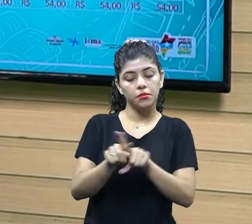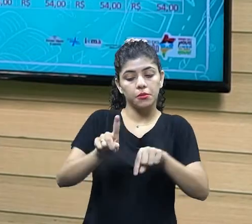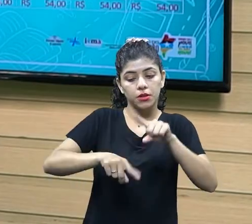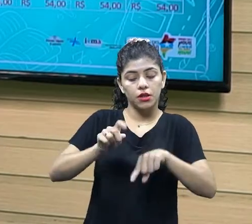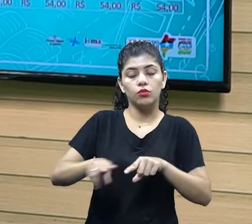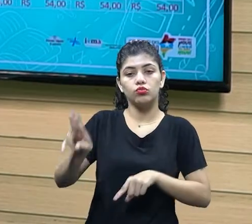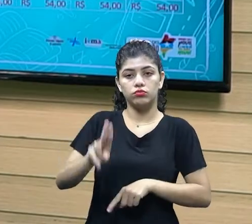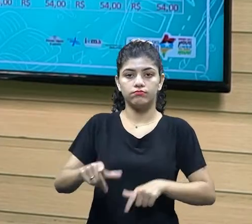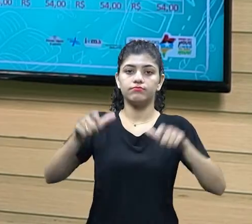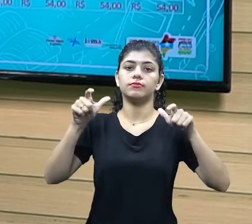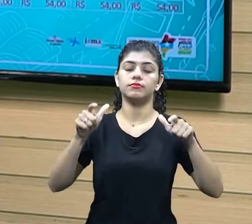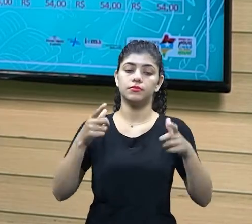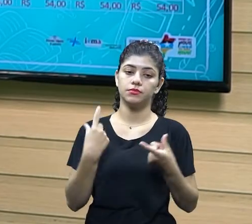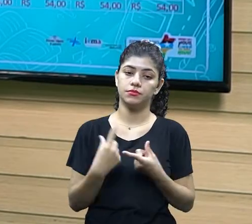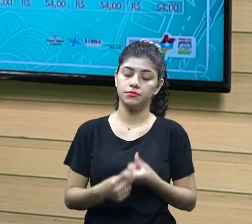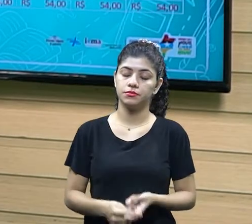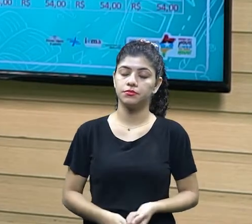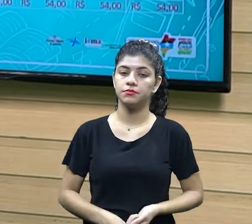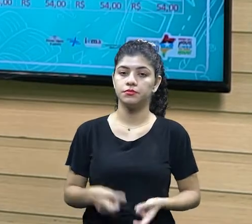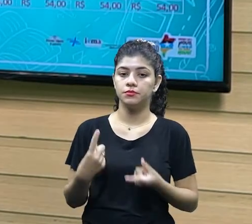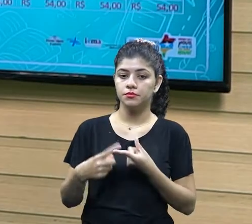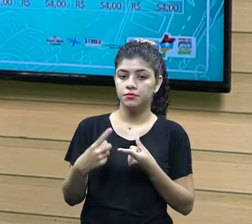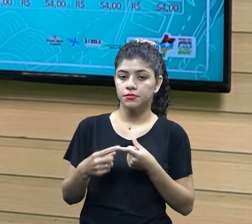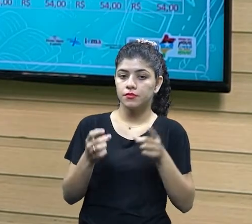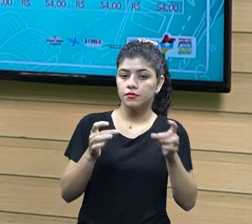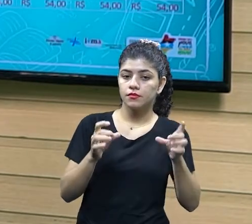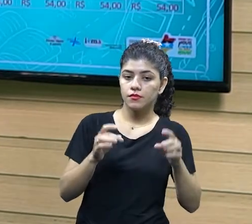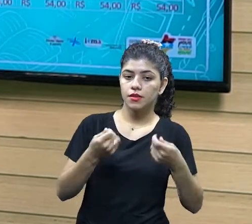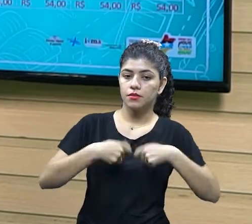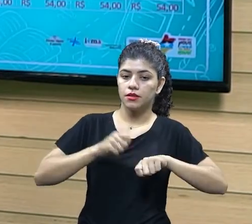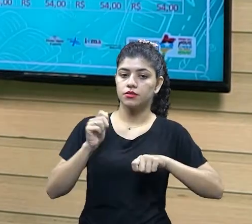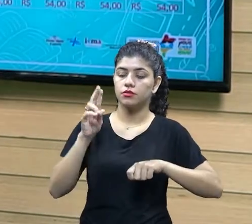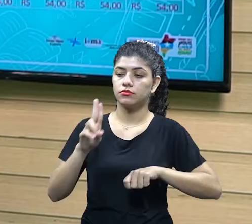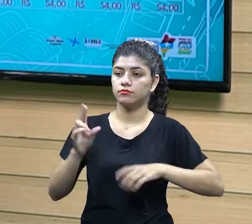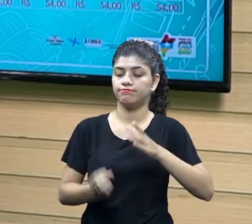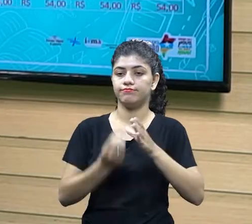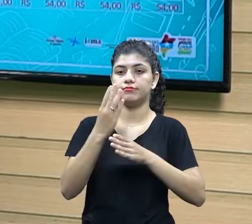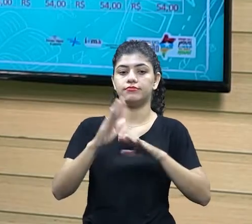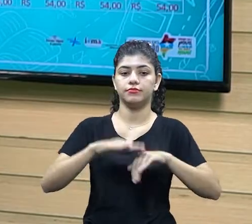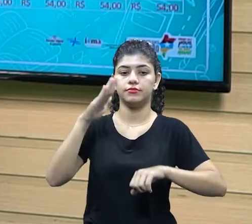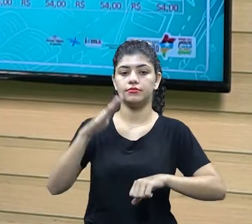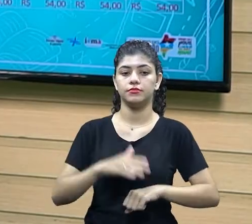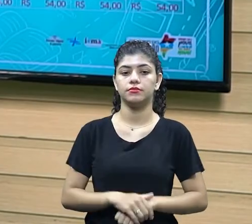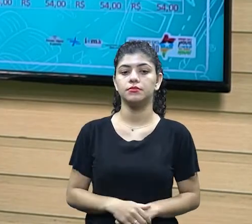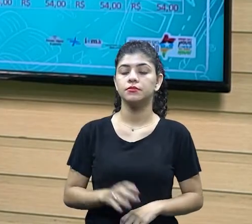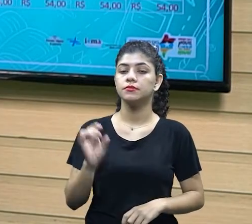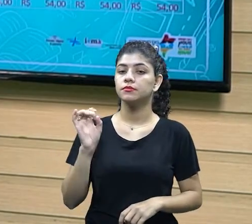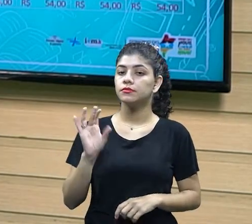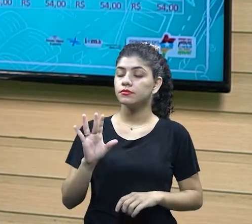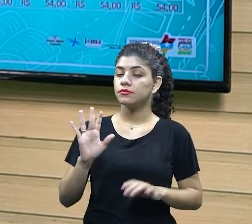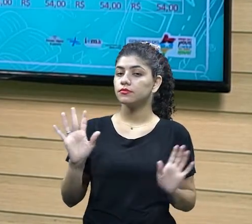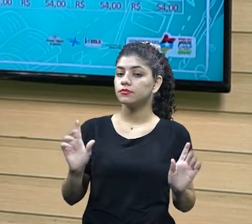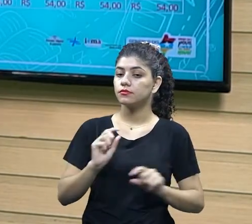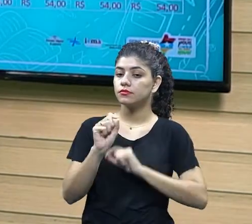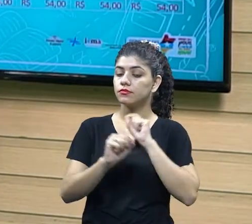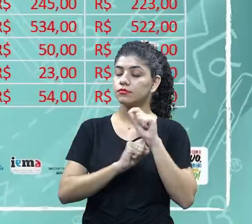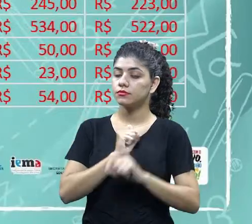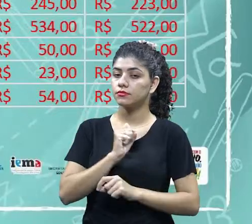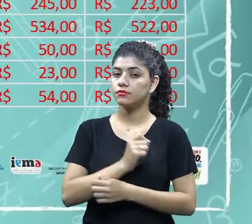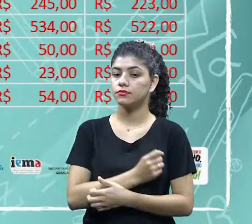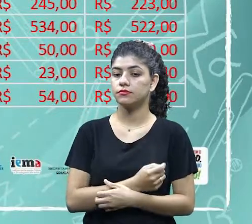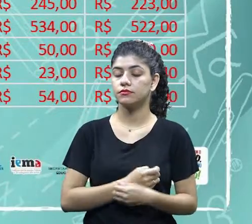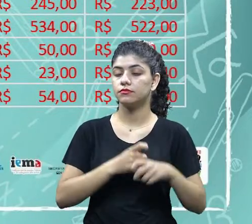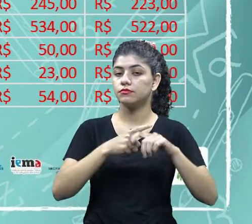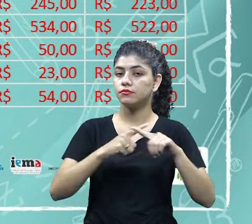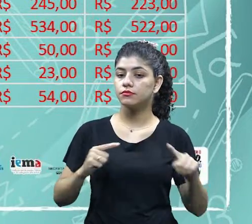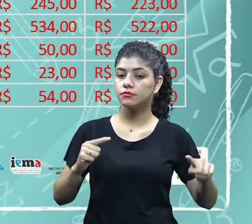mais consumida, porque se vendeu mais produto, então teve que consumir mais matéria-prima para fazer mais produto. Só que, em alguns casos,